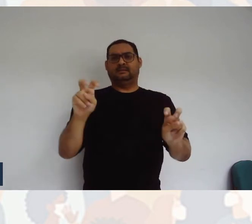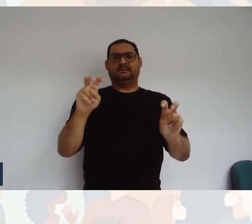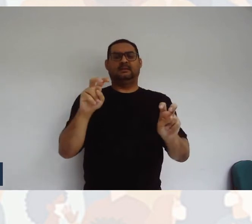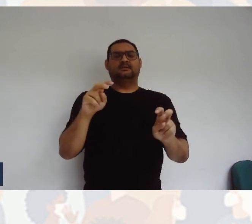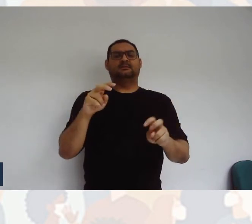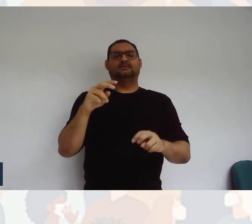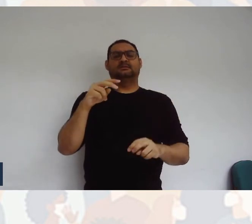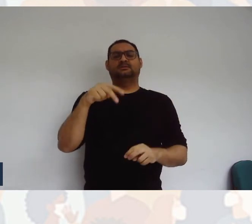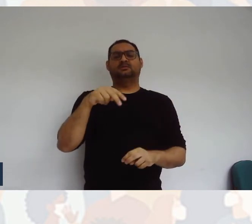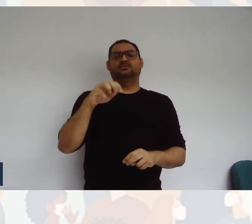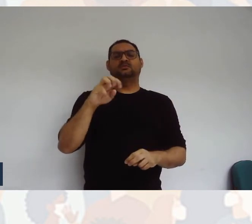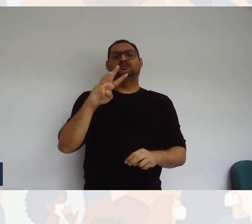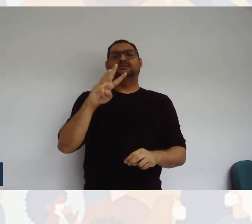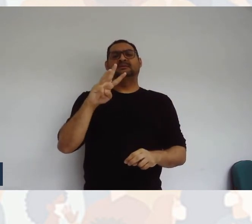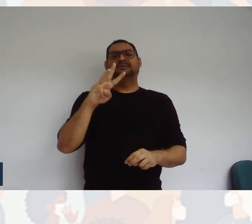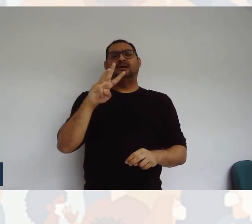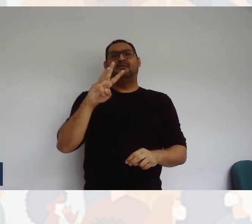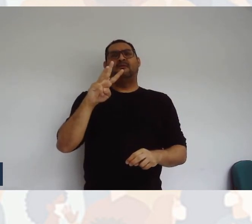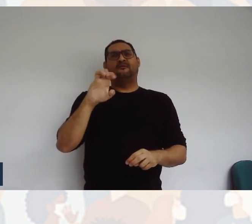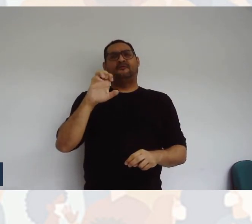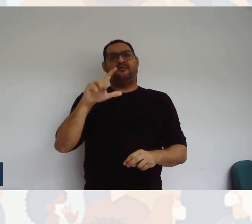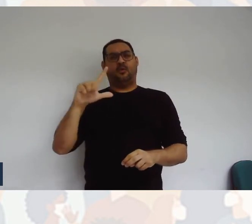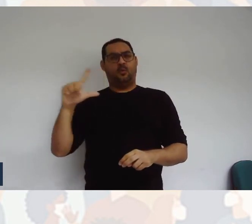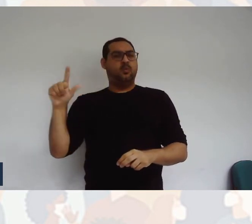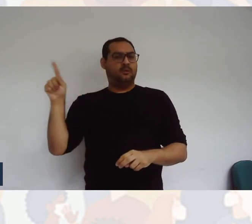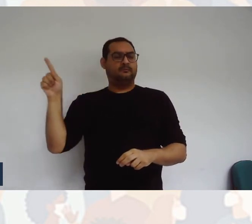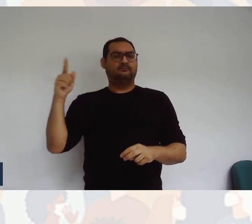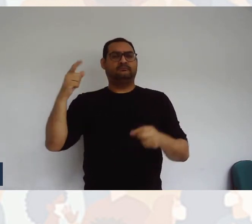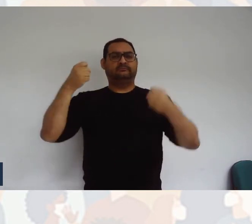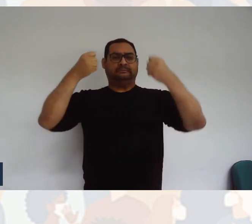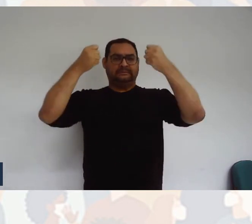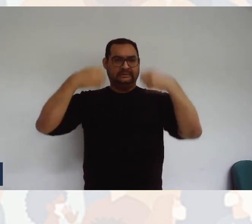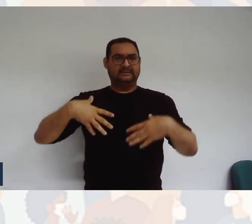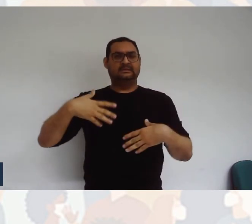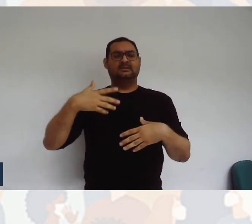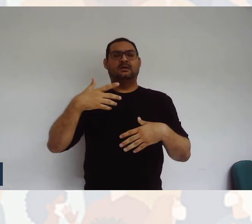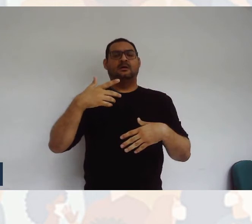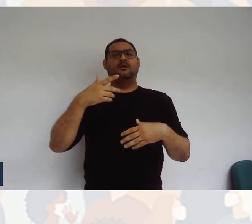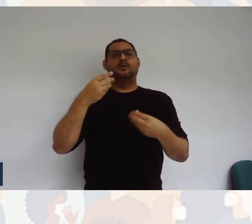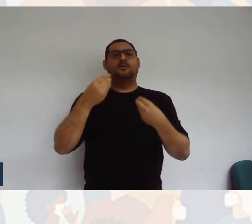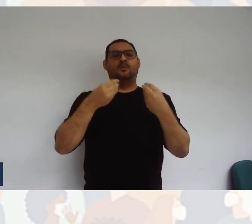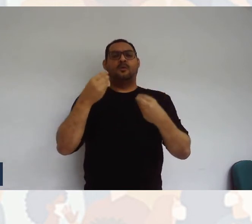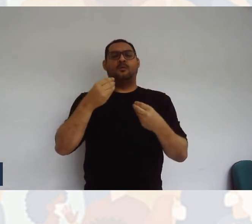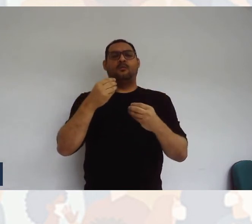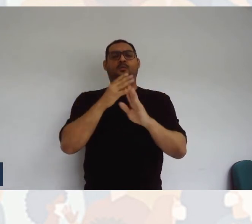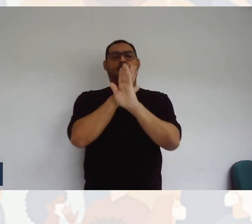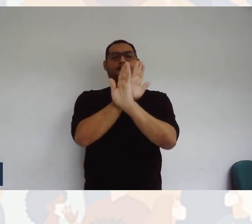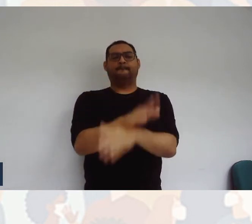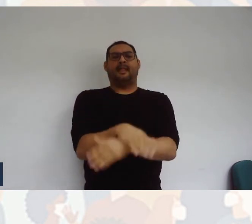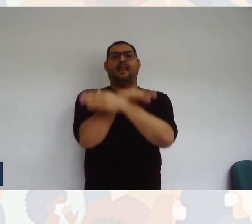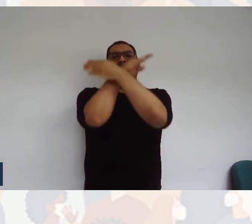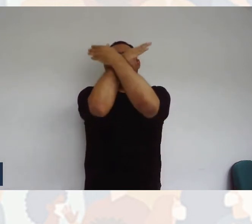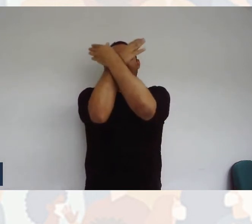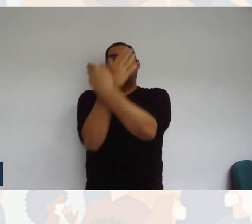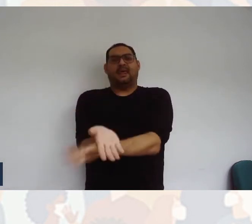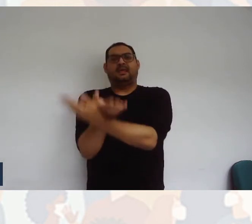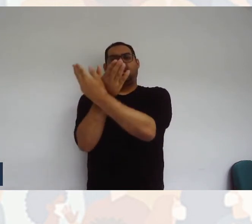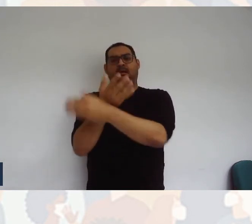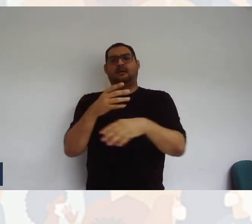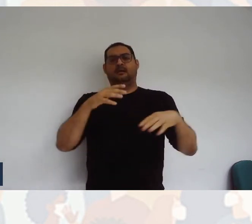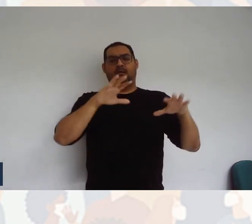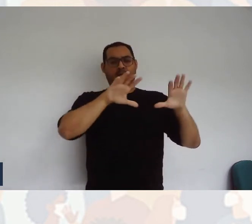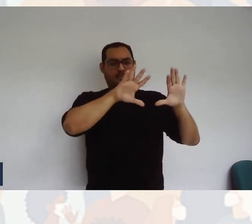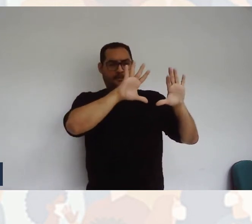Melville, a descrição dos ossos de uma baleia. Então, esse